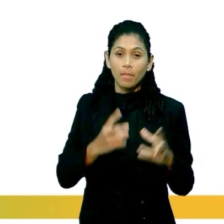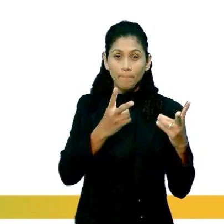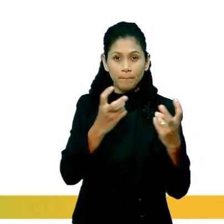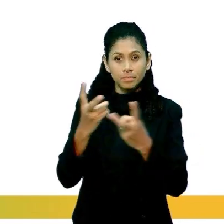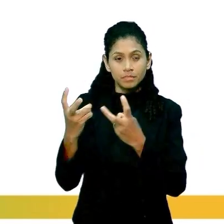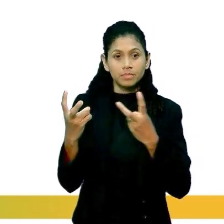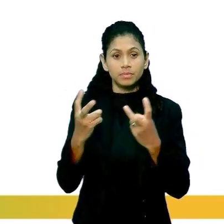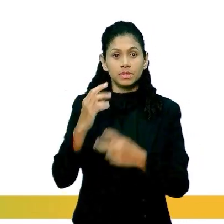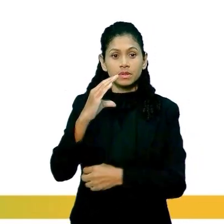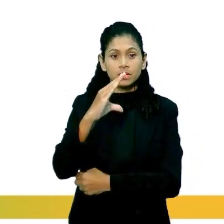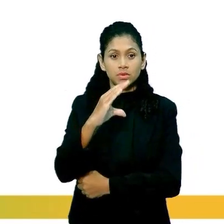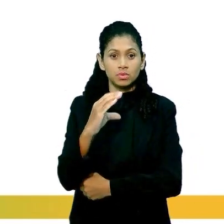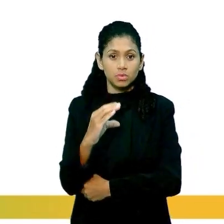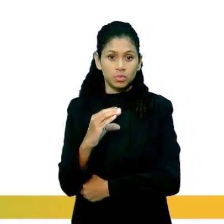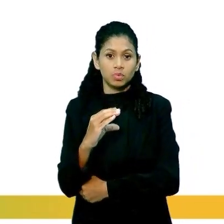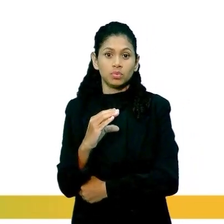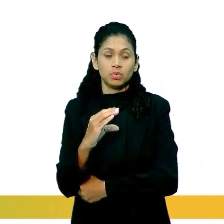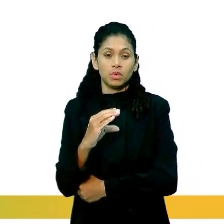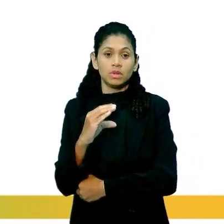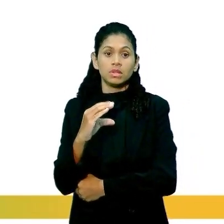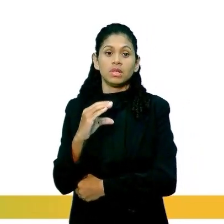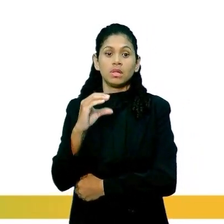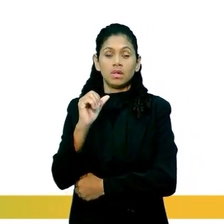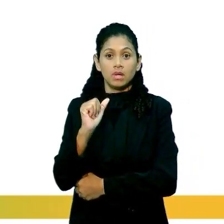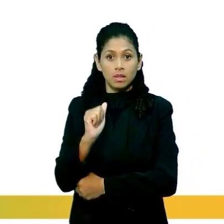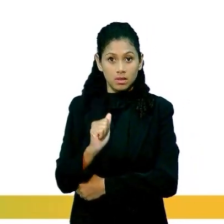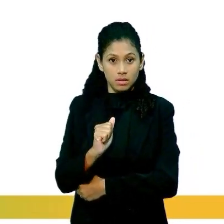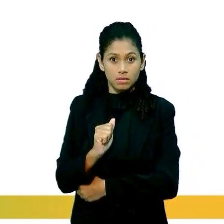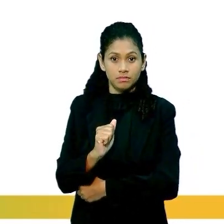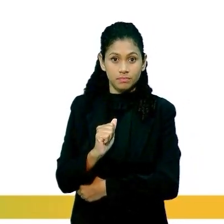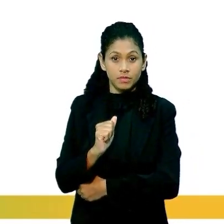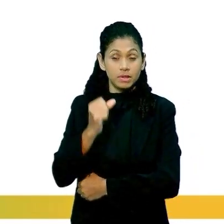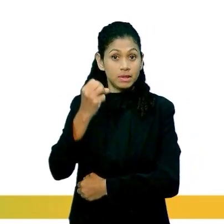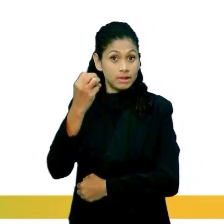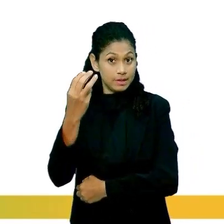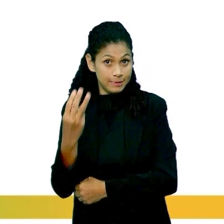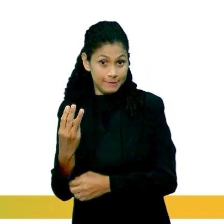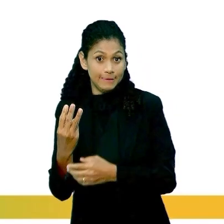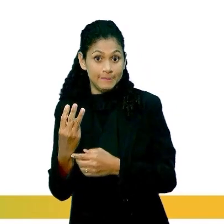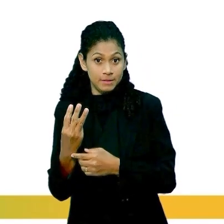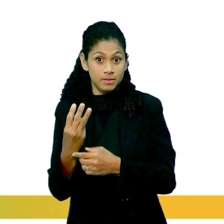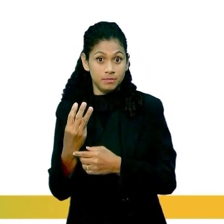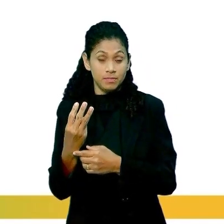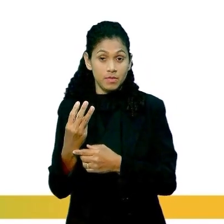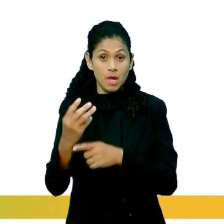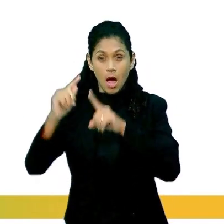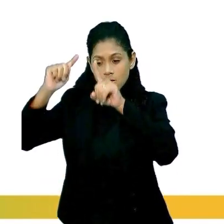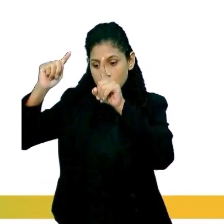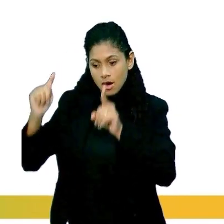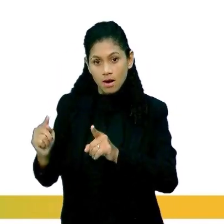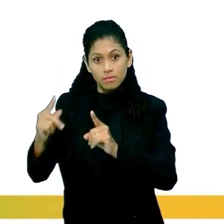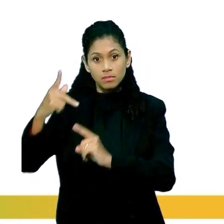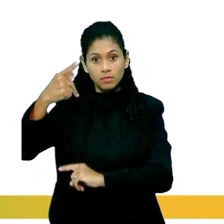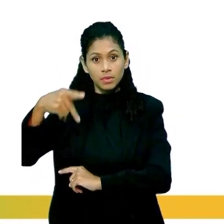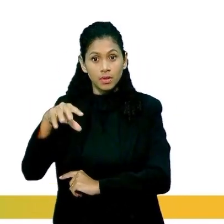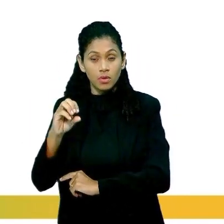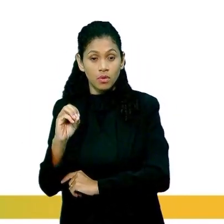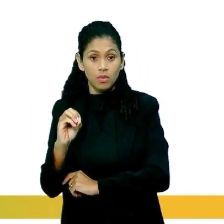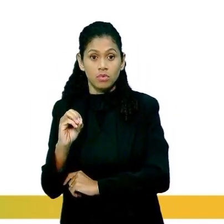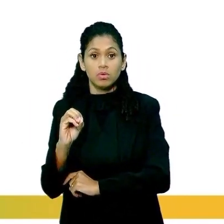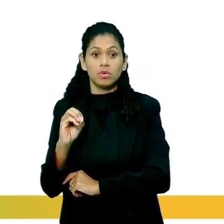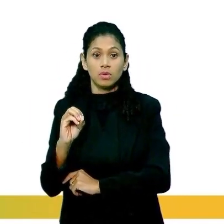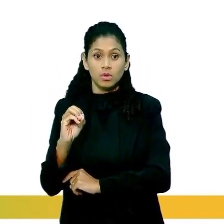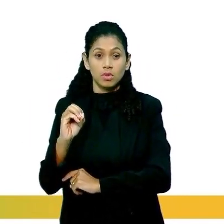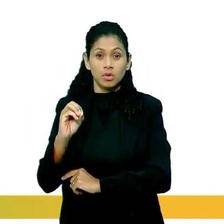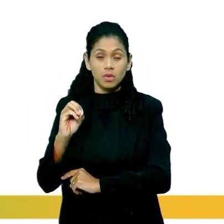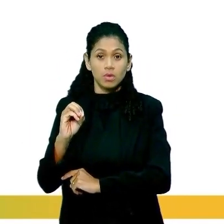no fosfato de cálcio eu tenho Ca3, então eu tenho 3 cálcios, e PO4,2. Matematicamente falando, o número